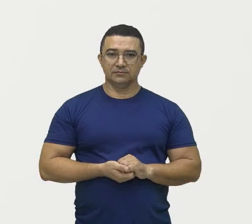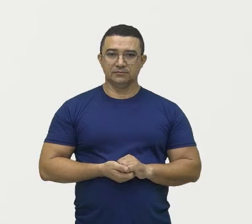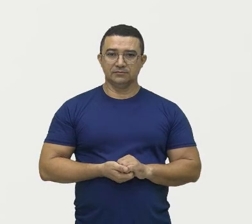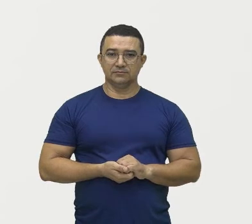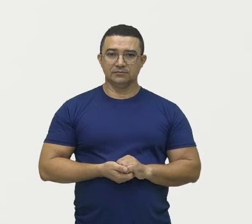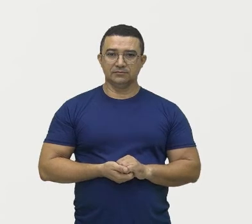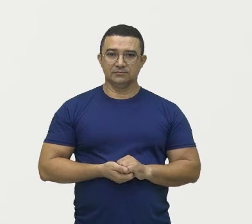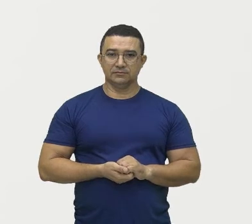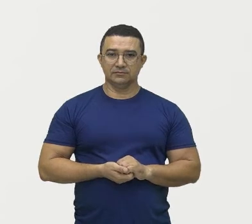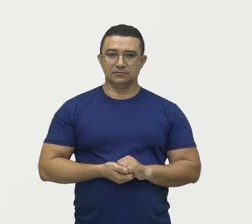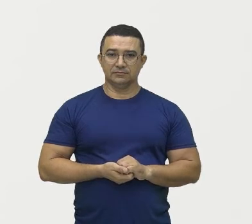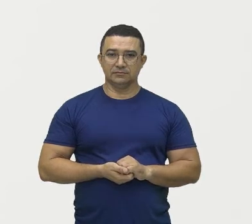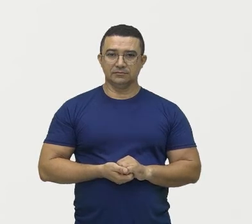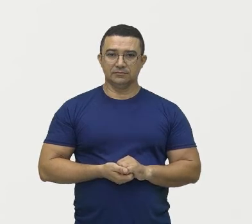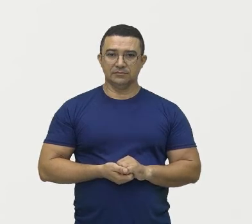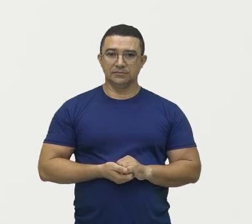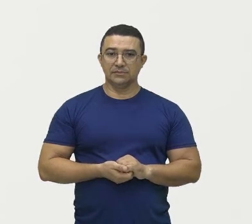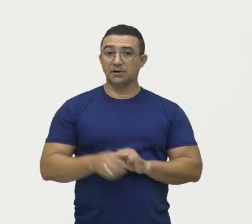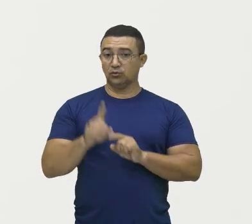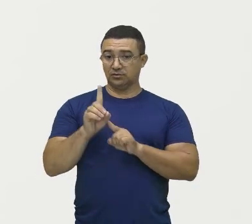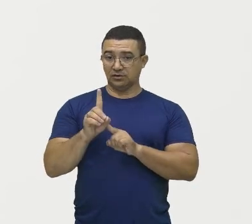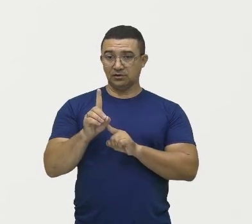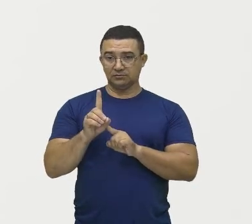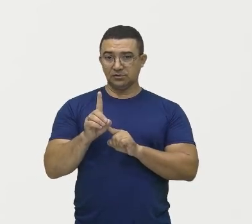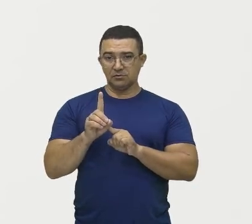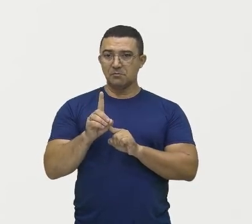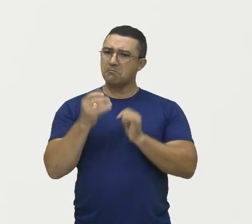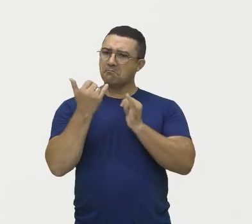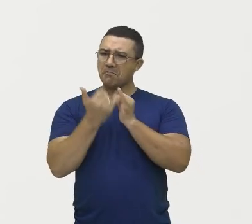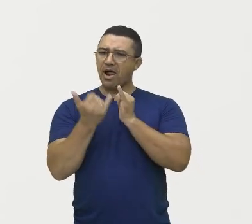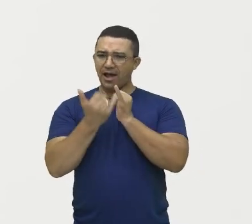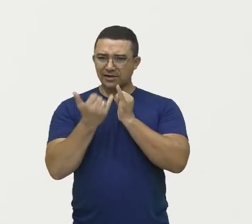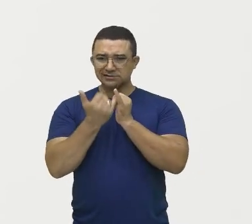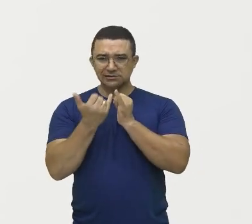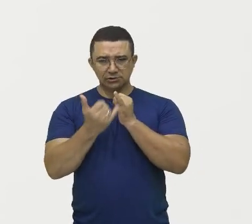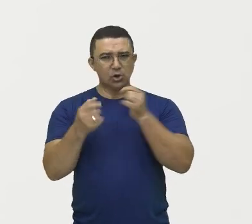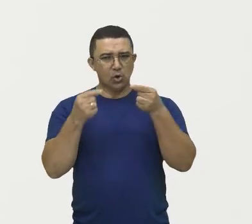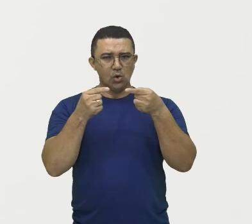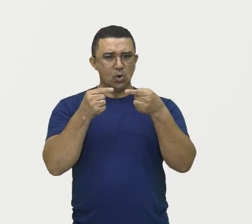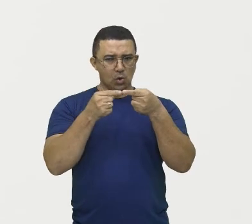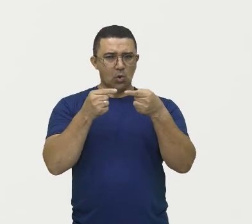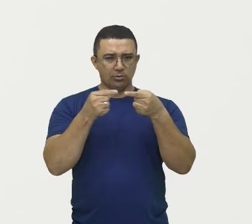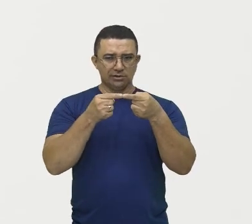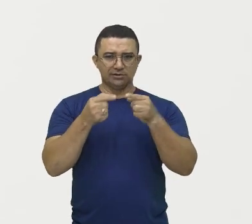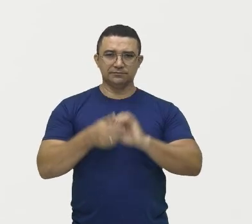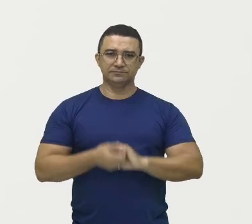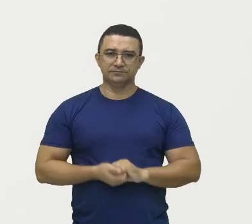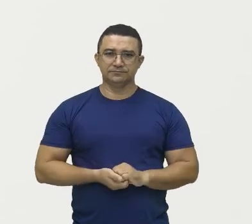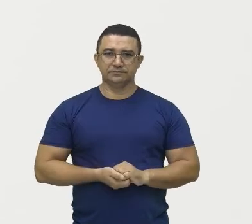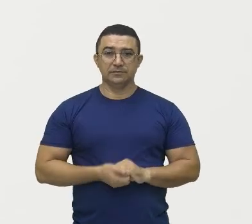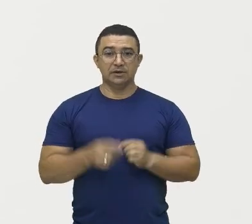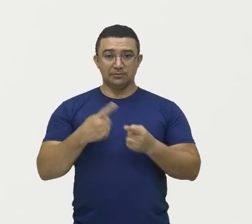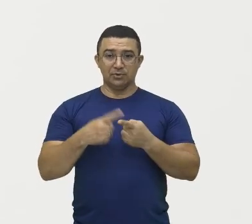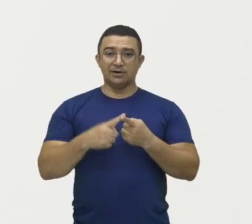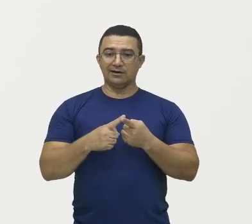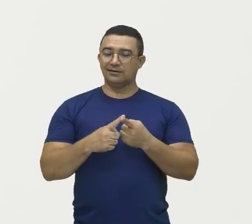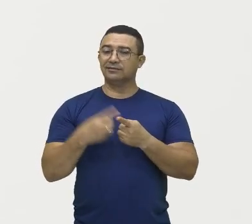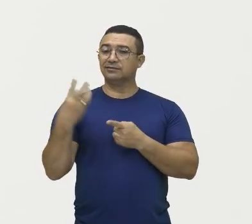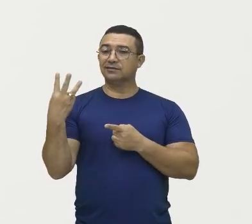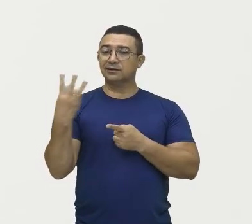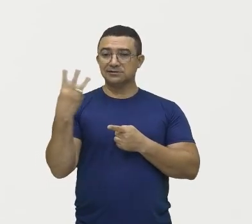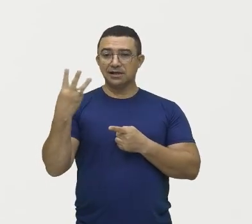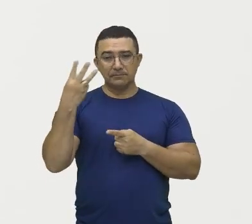doesn't, que é um forte candidato, né? A forma abreviada de does not, já que nós temos aqui terceira pessoa do singular, que é uma palavra,